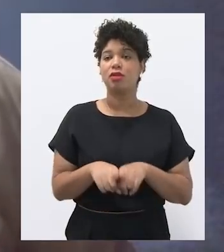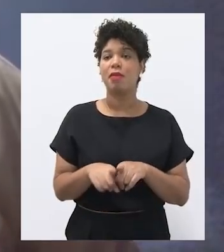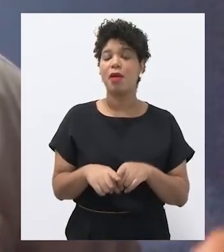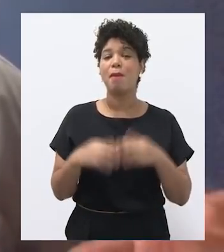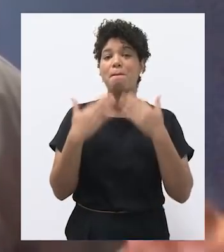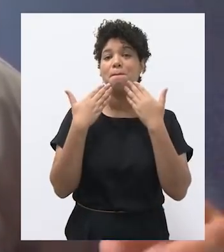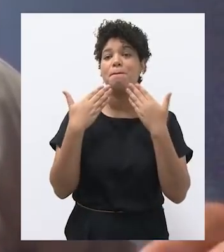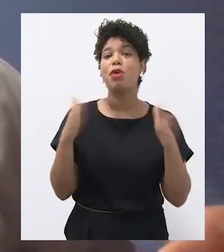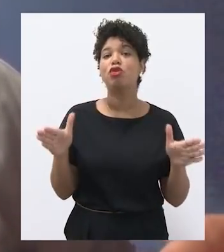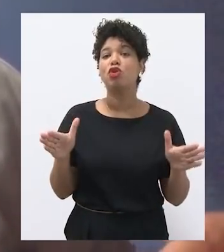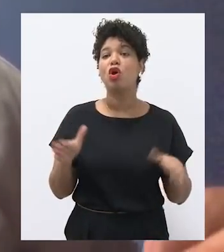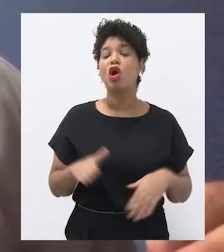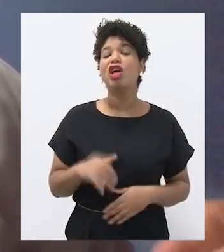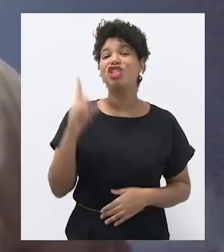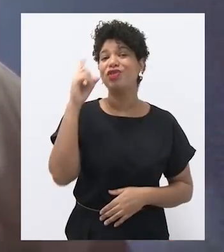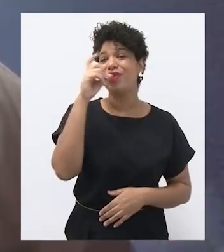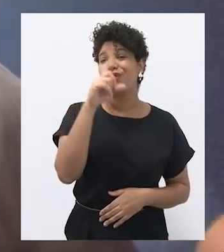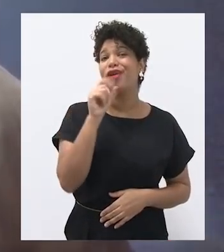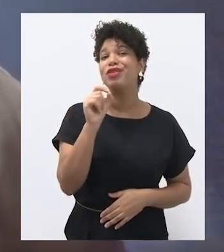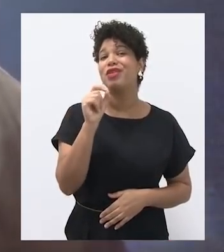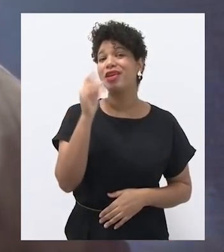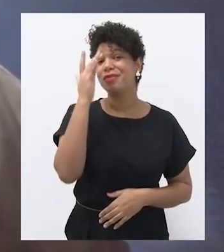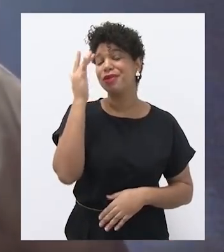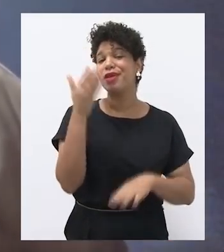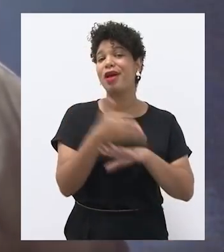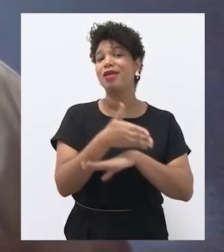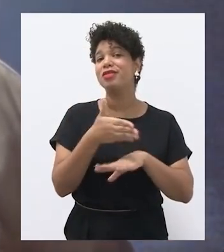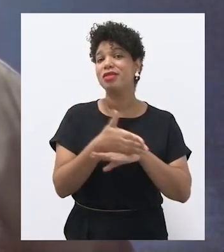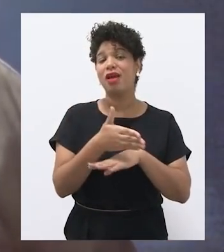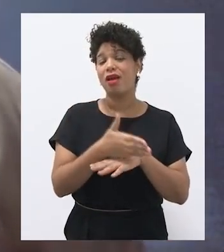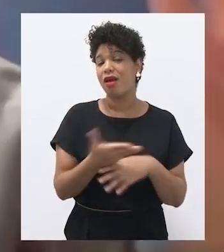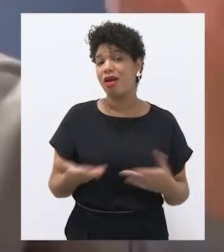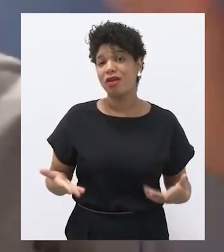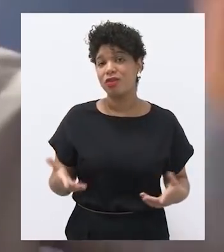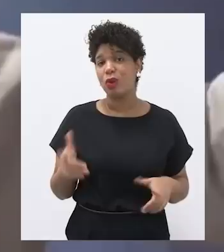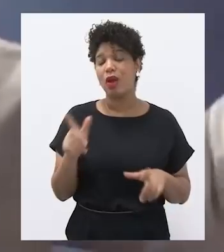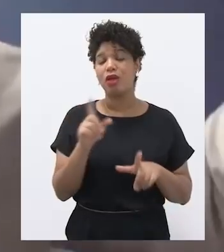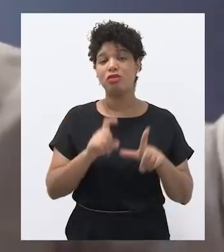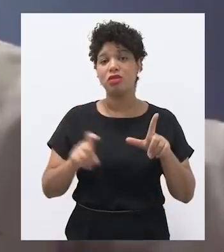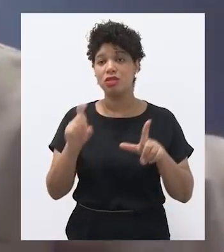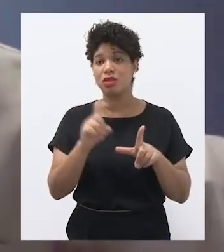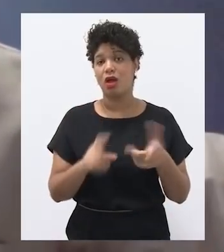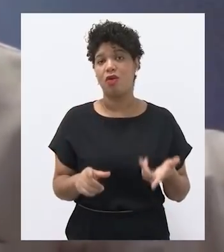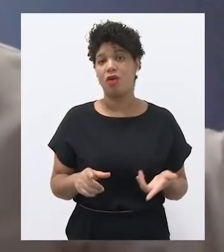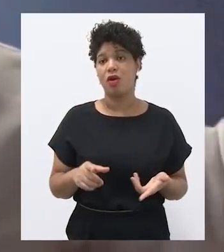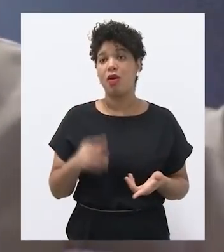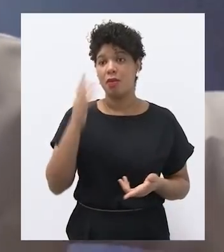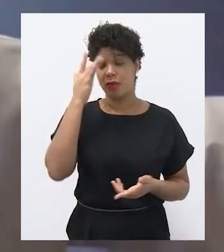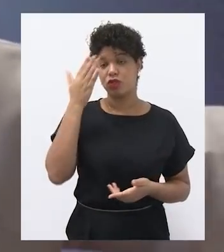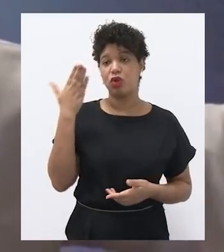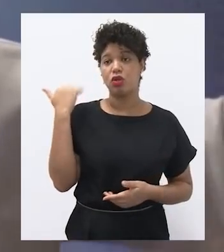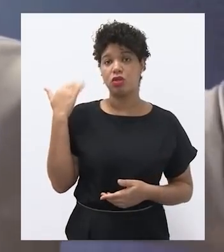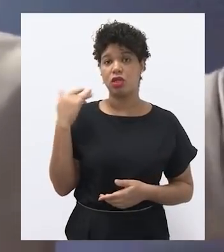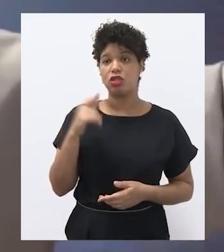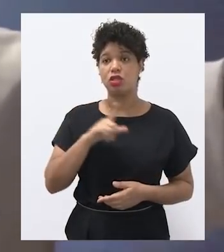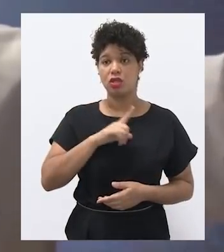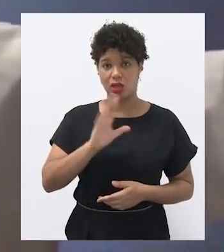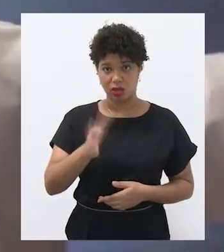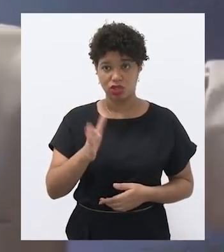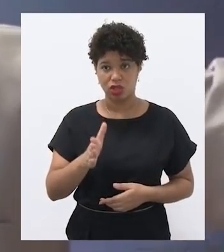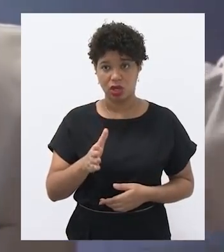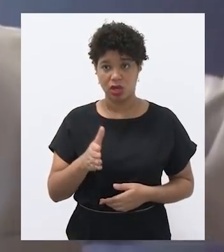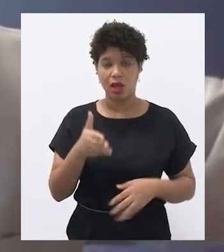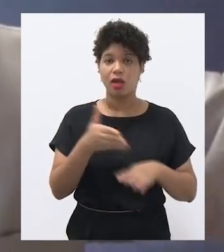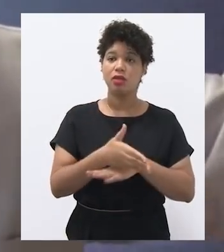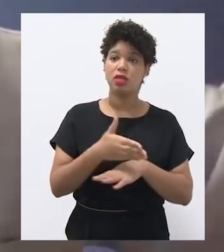dificuldades do ponto de vista de acesso à tecnologia. Quem já tinha um bom recurso continuou tendo